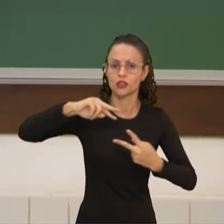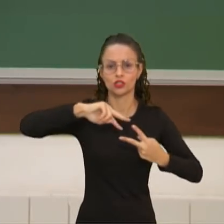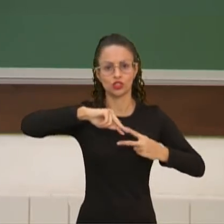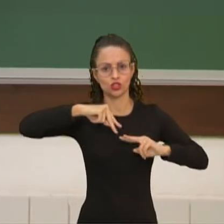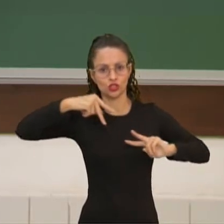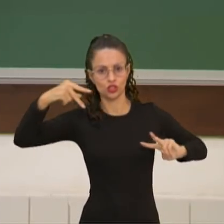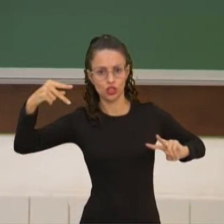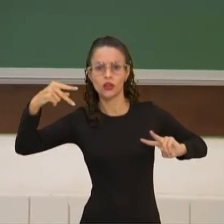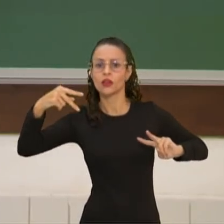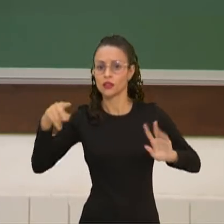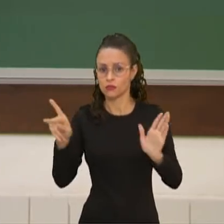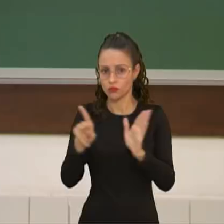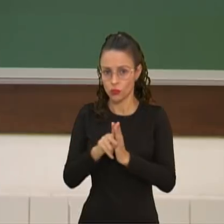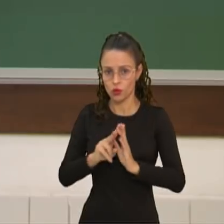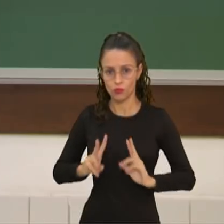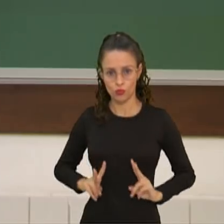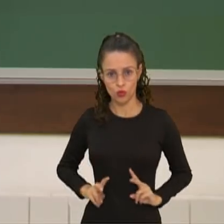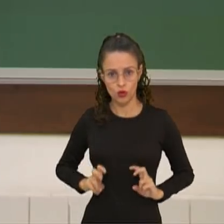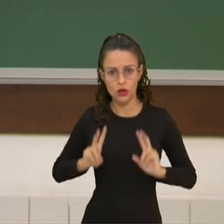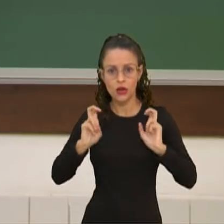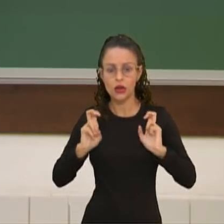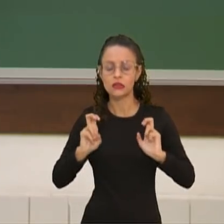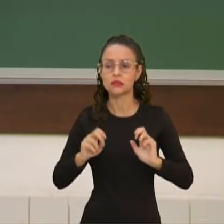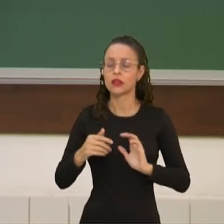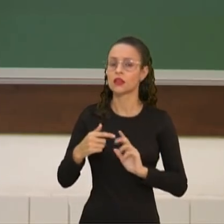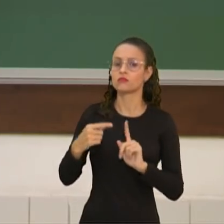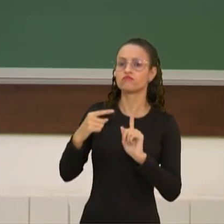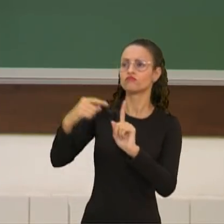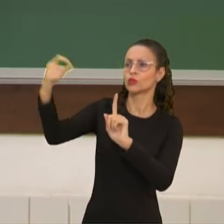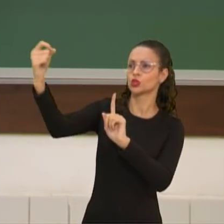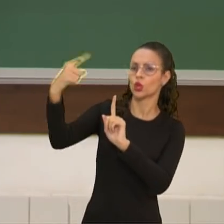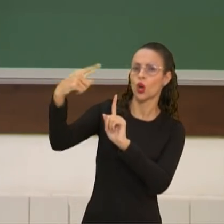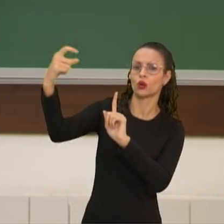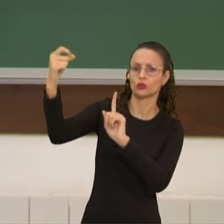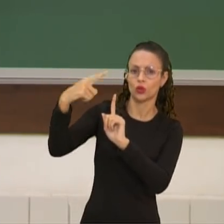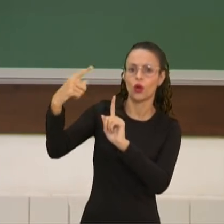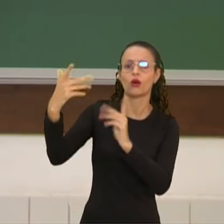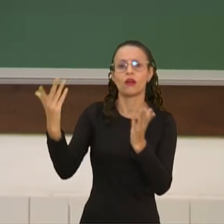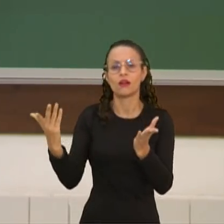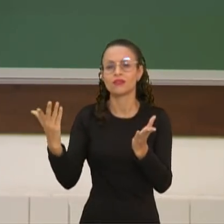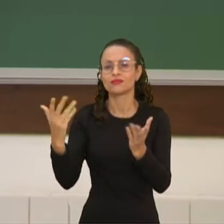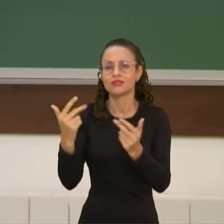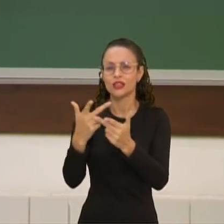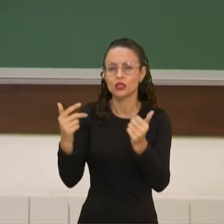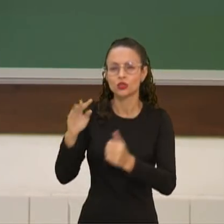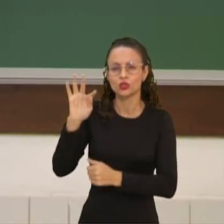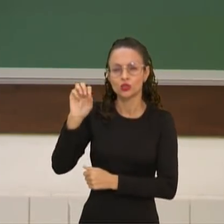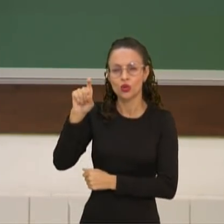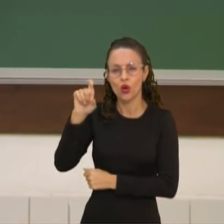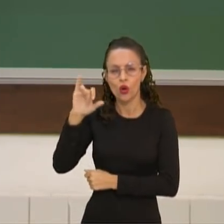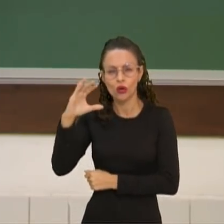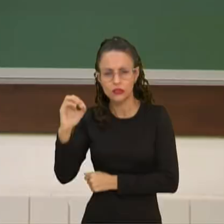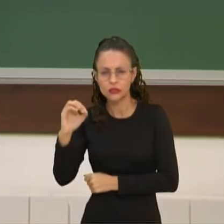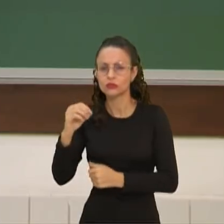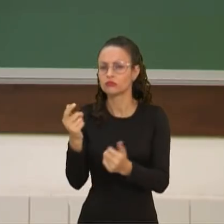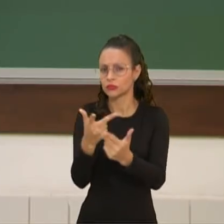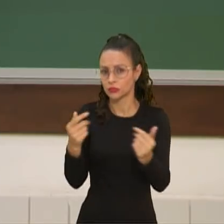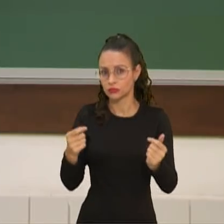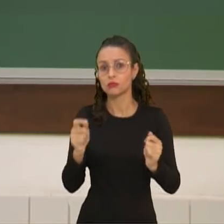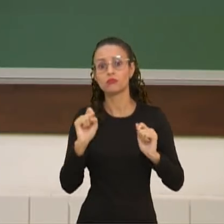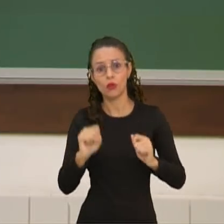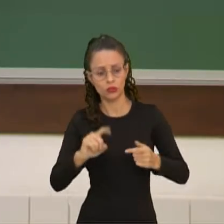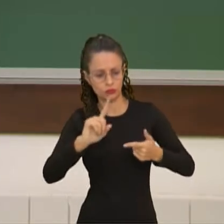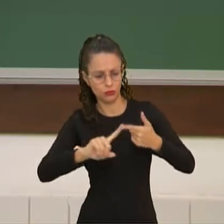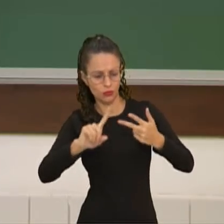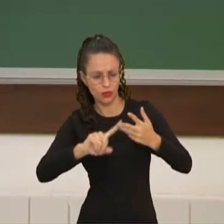causa o câncer, ela se expor à radiação, a produtos tóxicos, então tem muita coisa que pode causar o câncer,